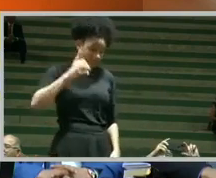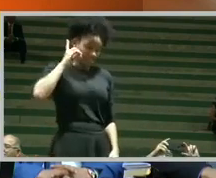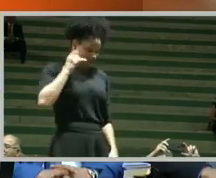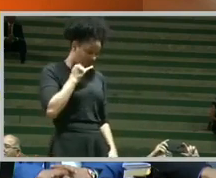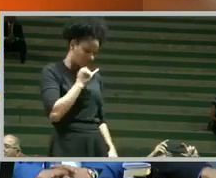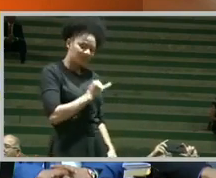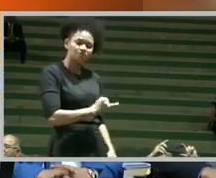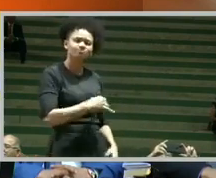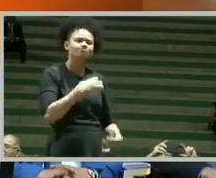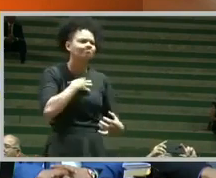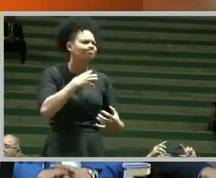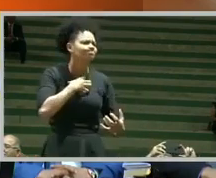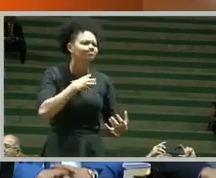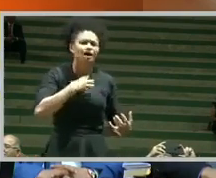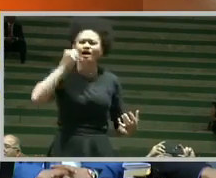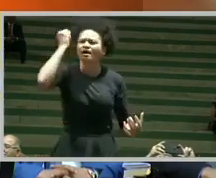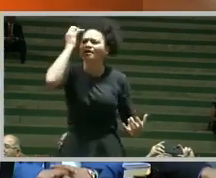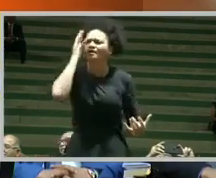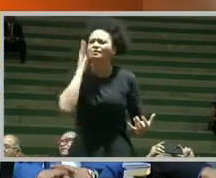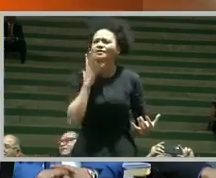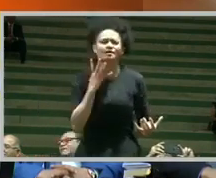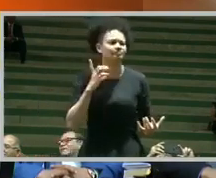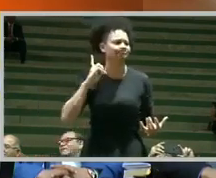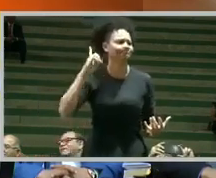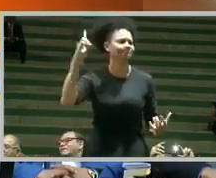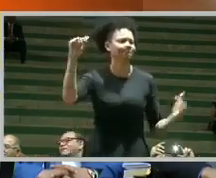Eu sinto a graça de Deus aqui.